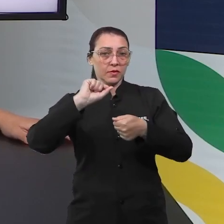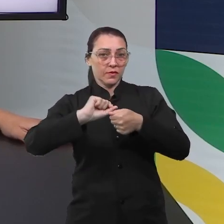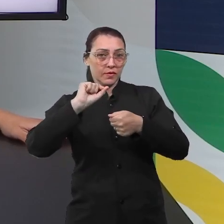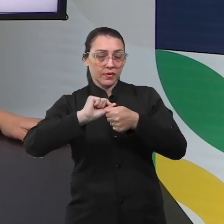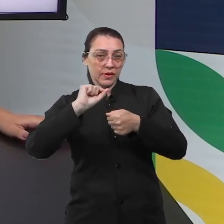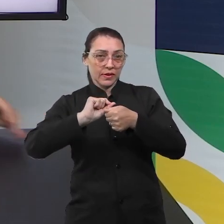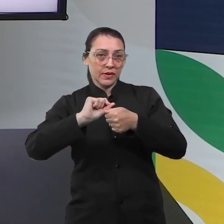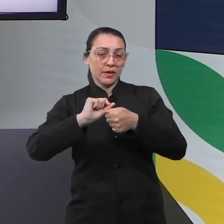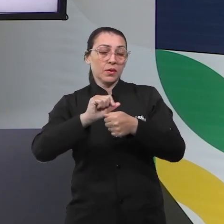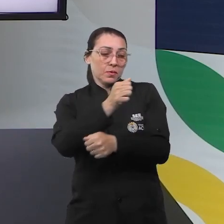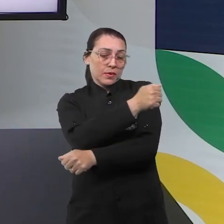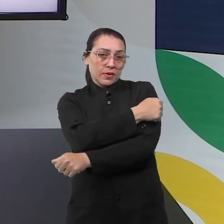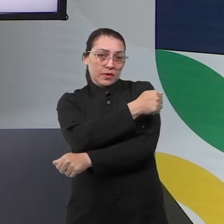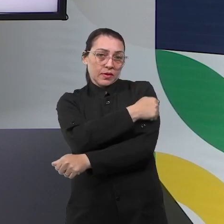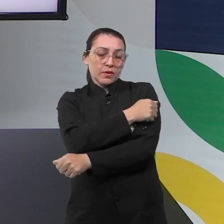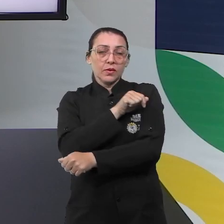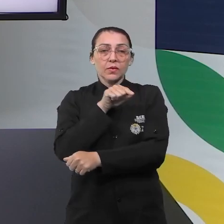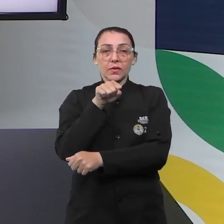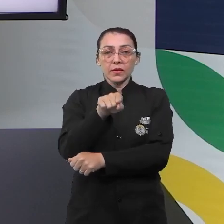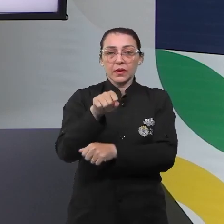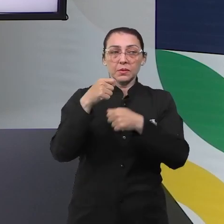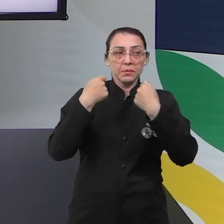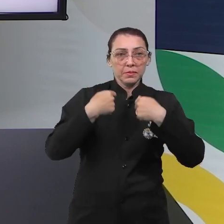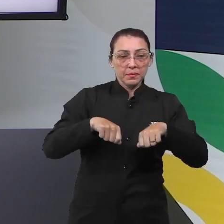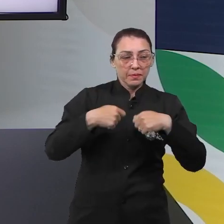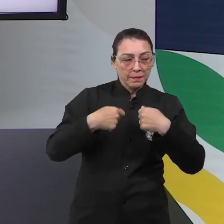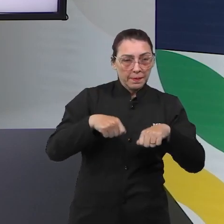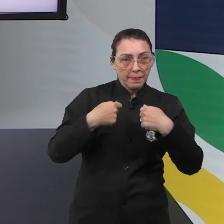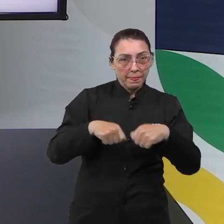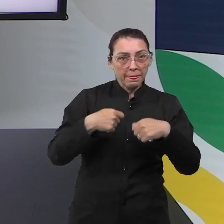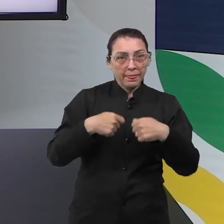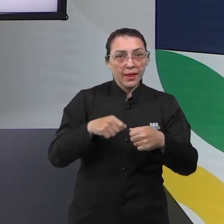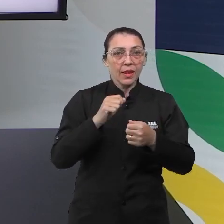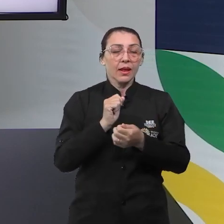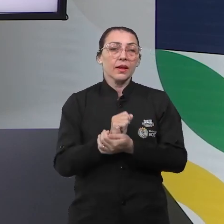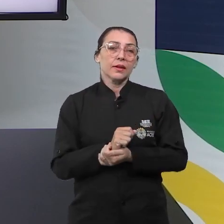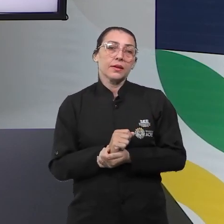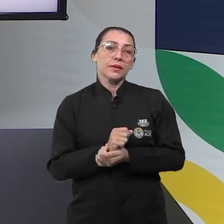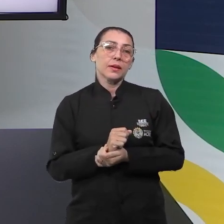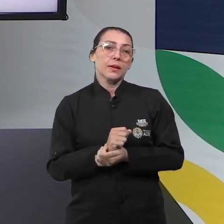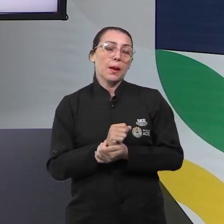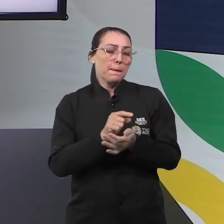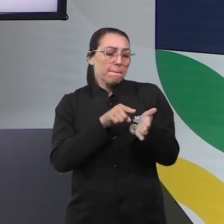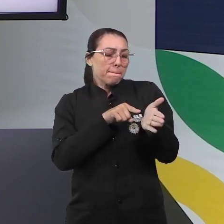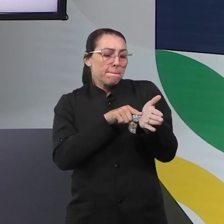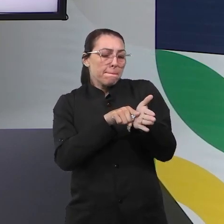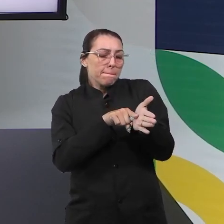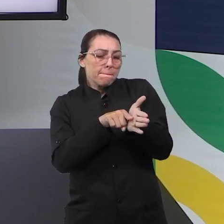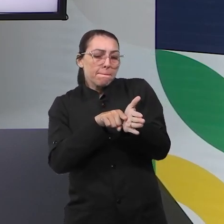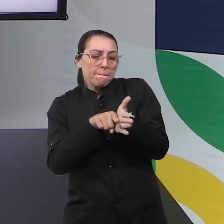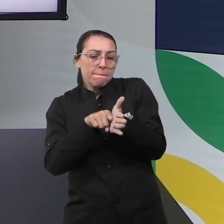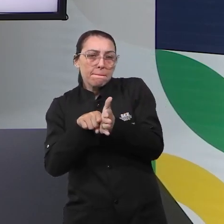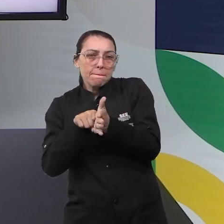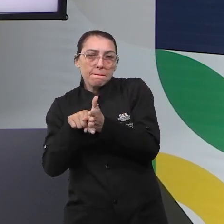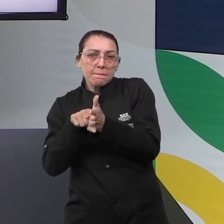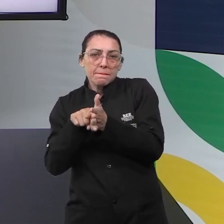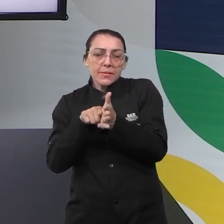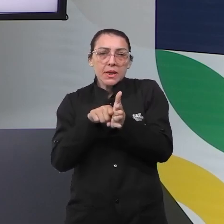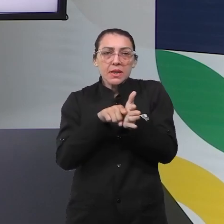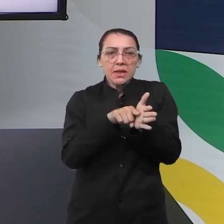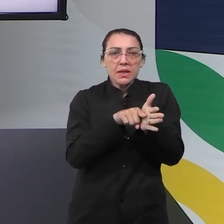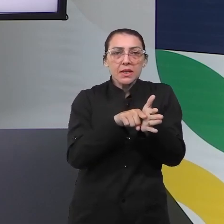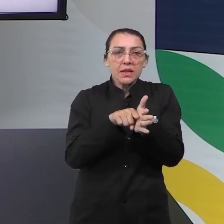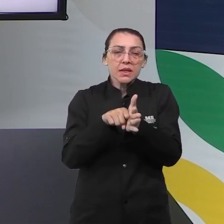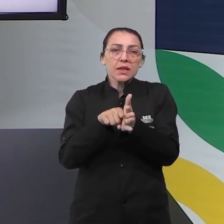enquanto estudantes? Você precisa indagar, você precisa pesquisar e se portar de